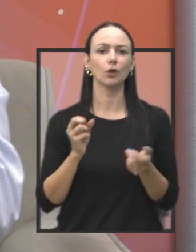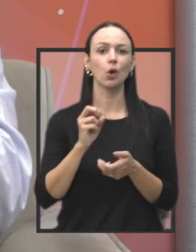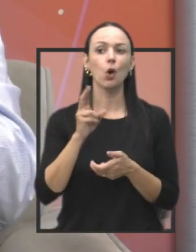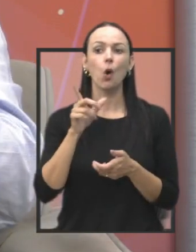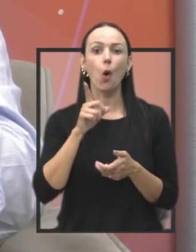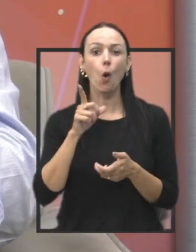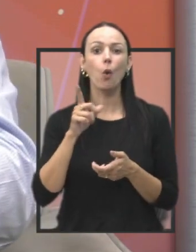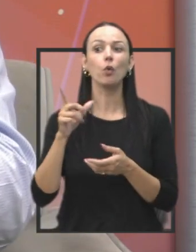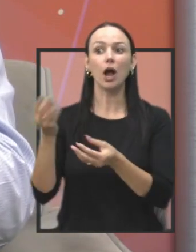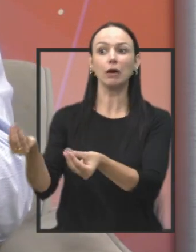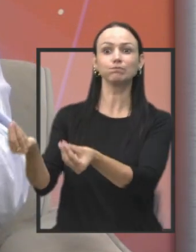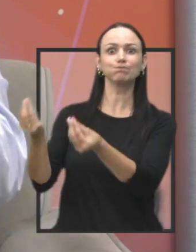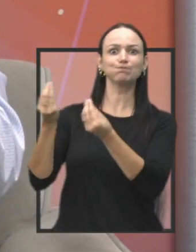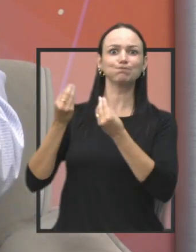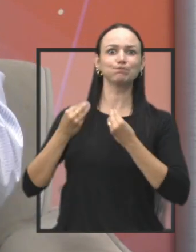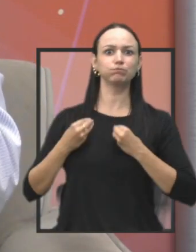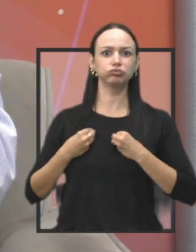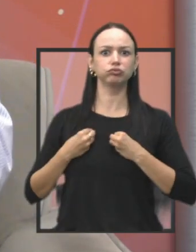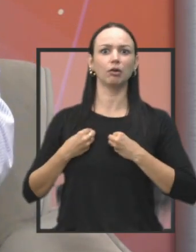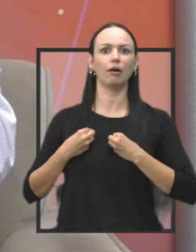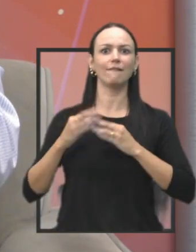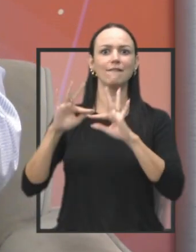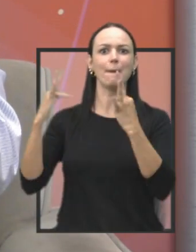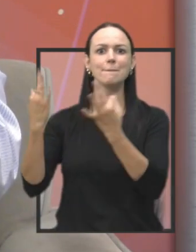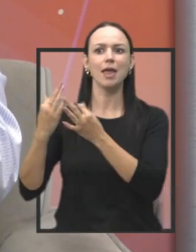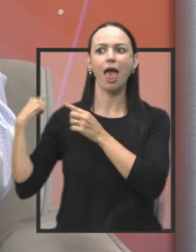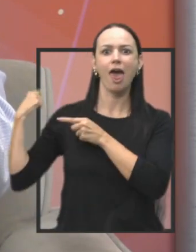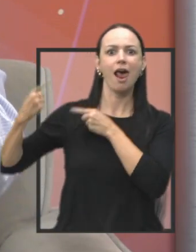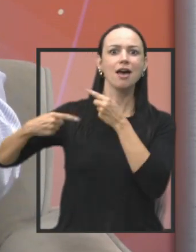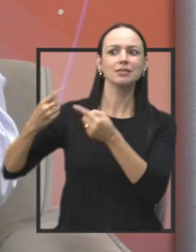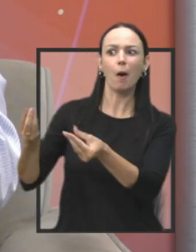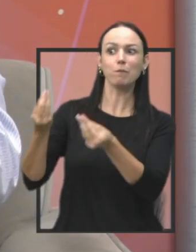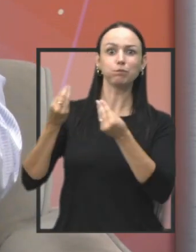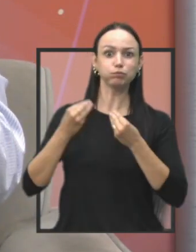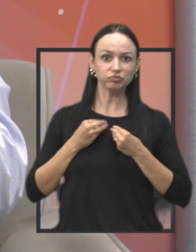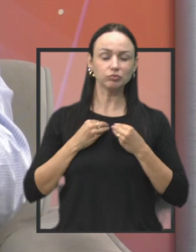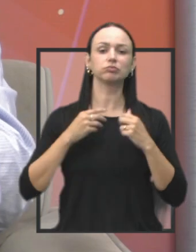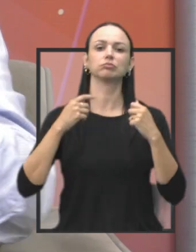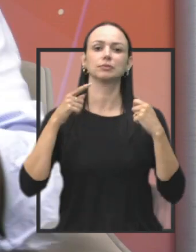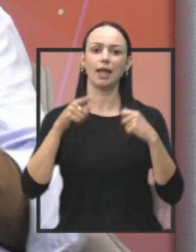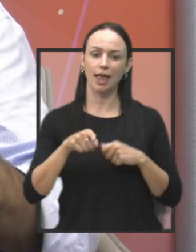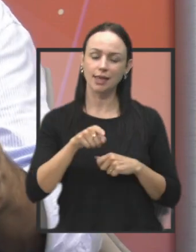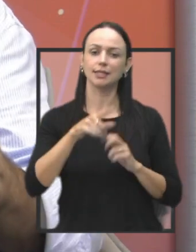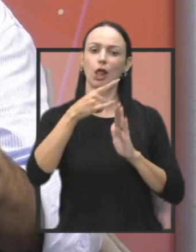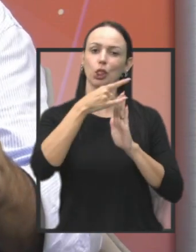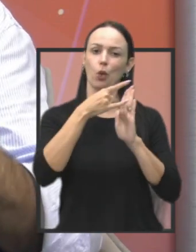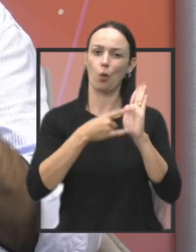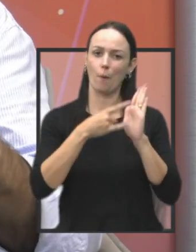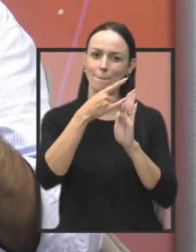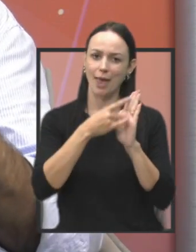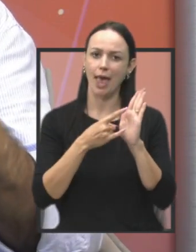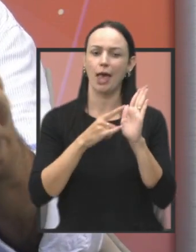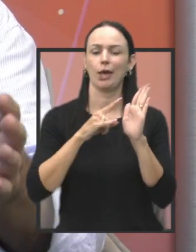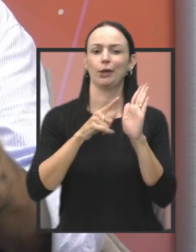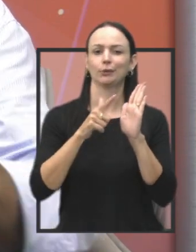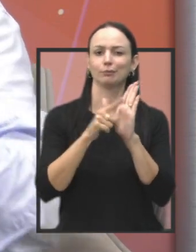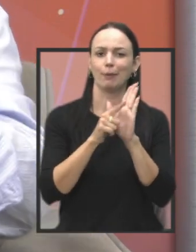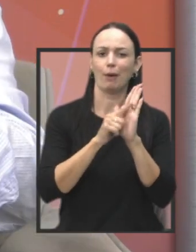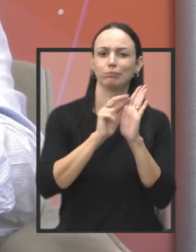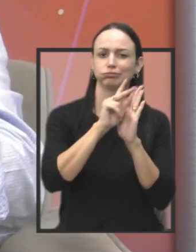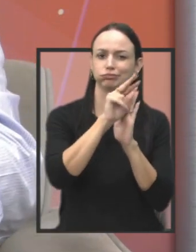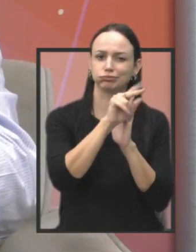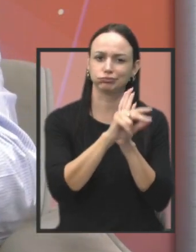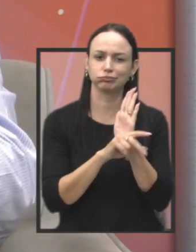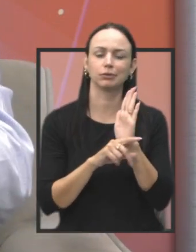recebeu alguma herança. Então, são documentos essenciais que numa